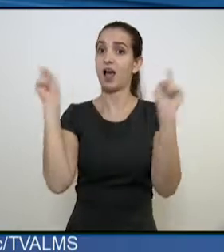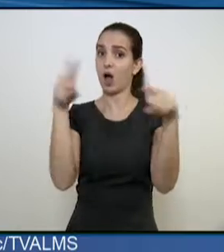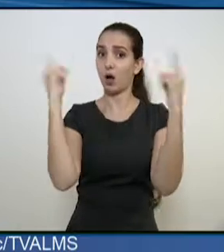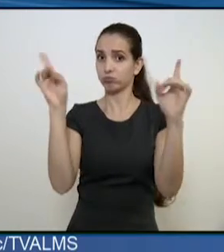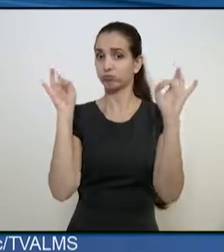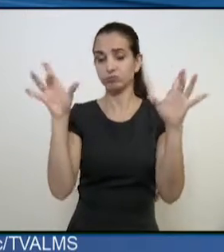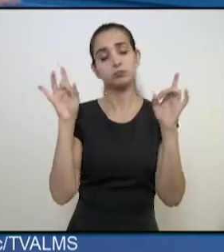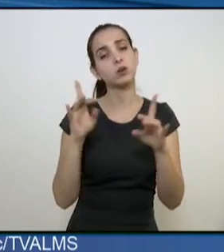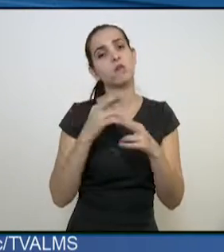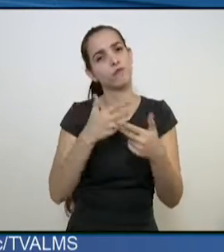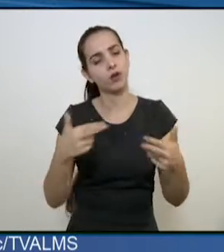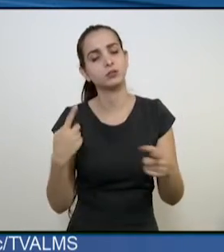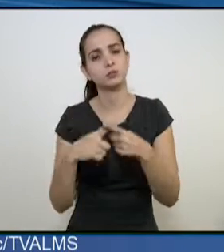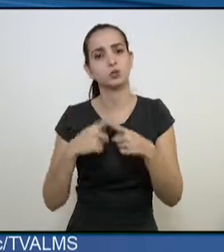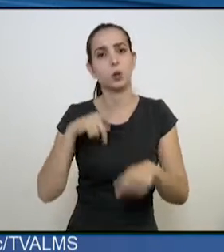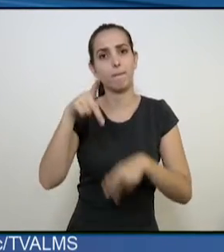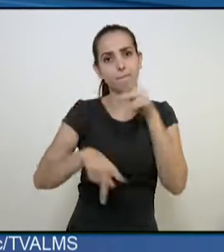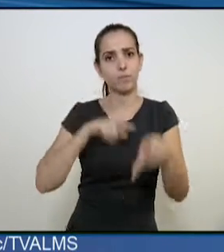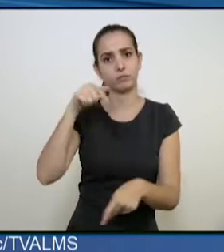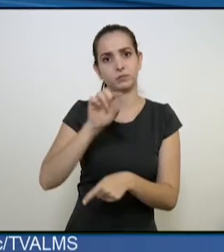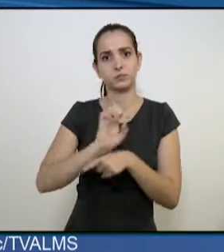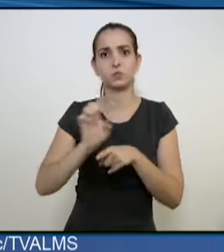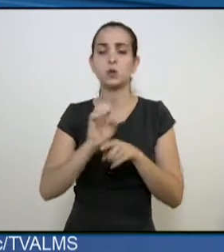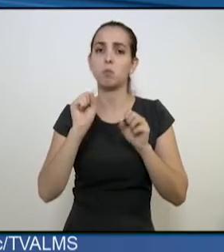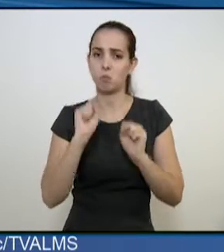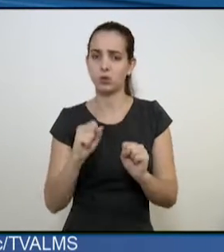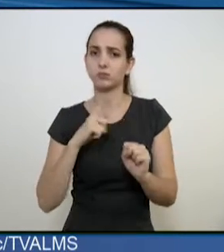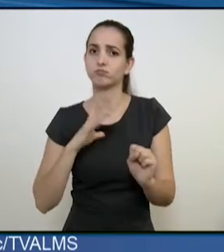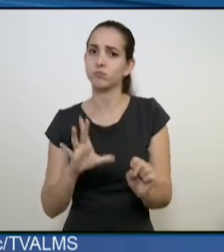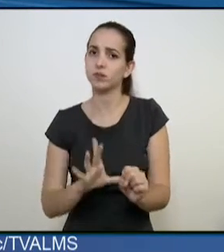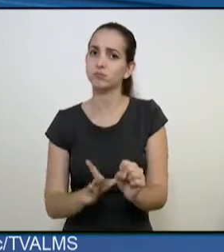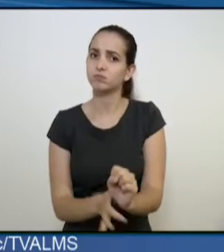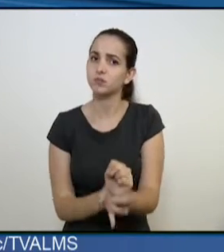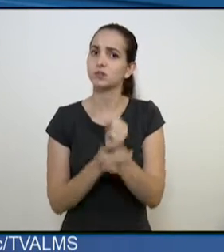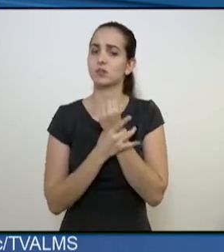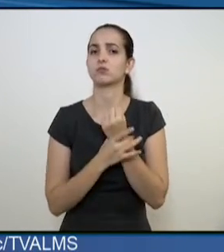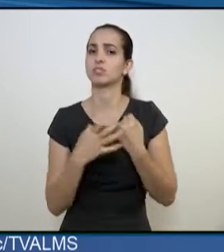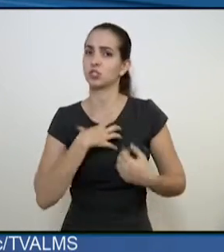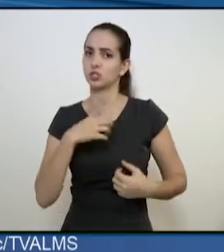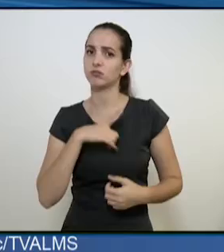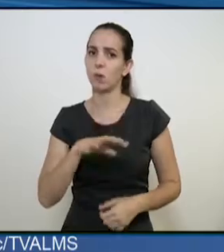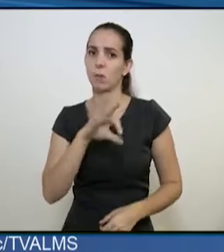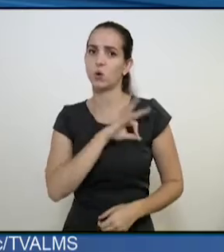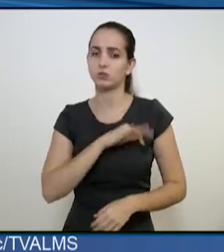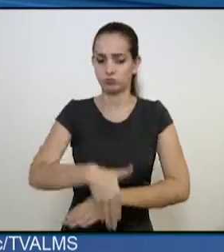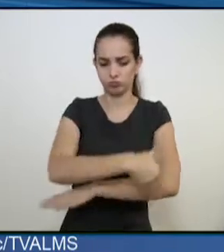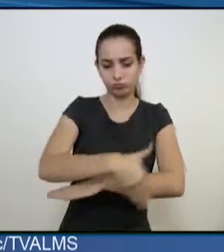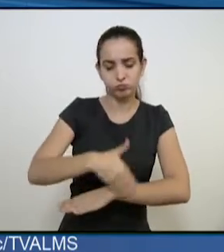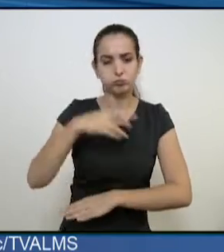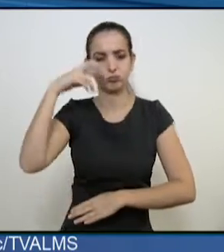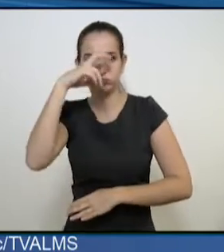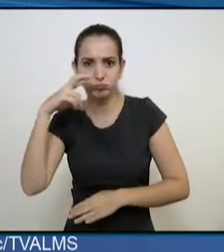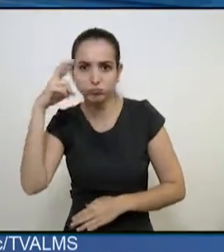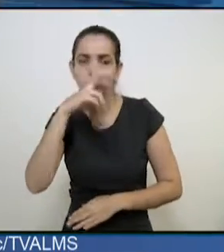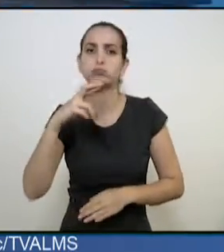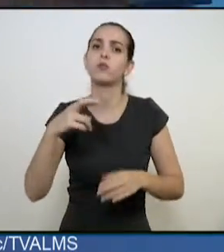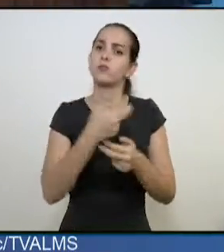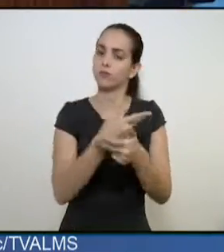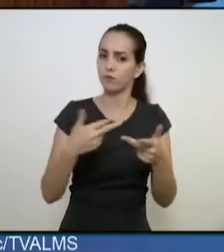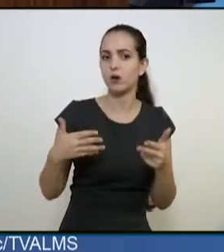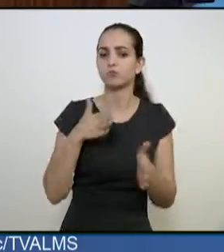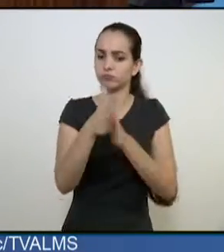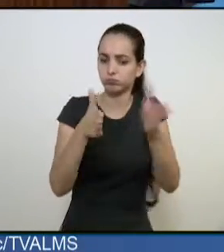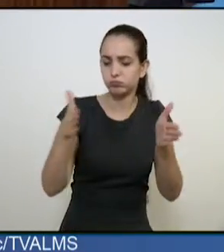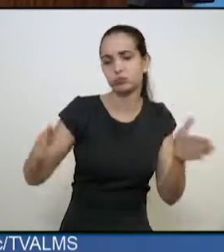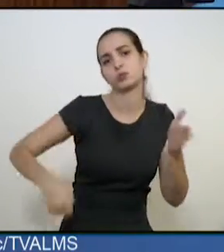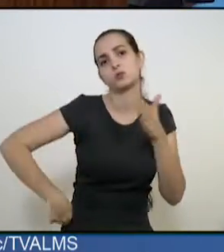nossa população do Estado possa realmente se sentir que tem polícia nas ruas e tem uma polícia investigativa e judiciária também